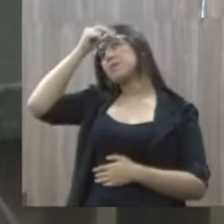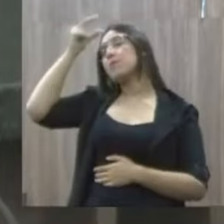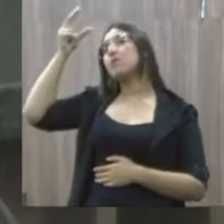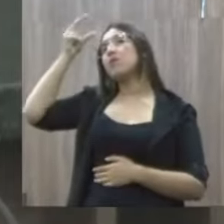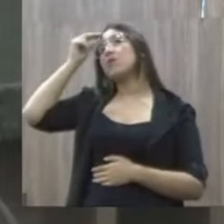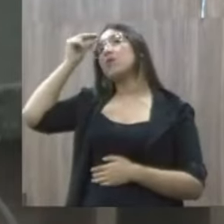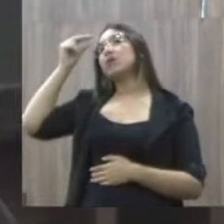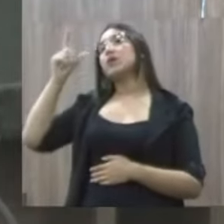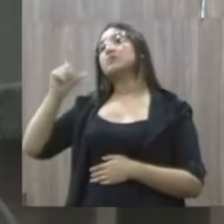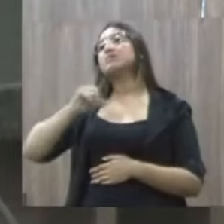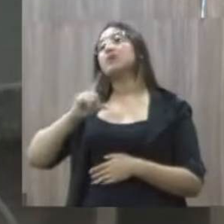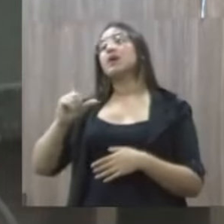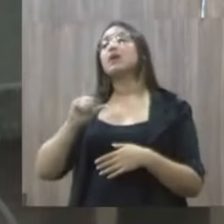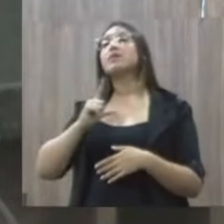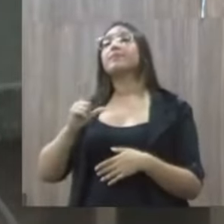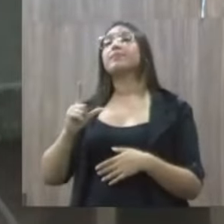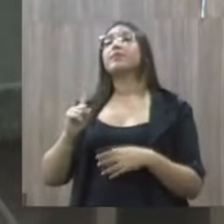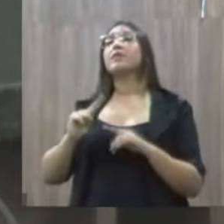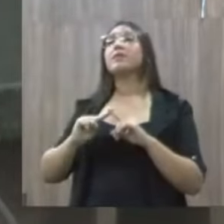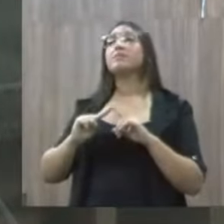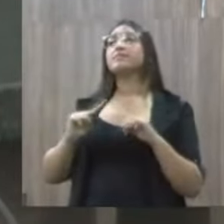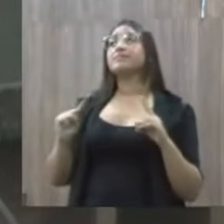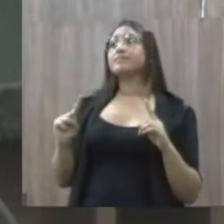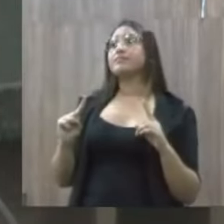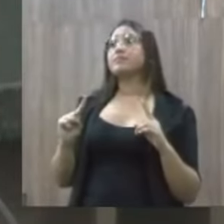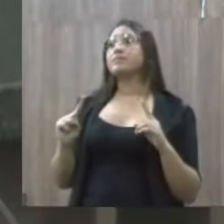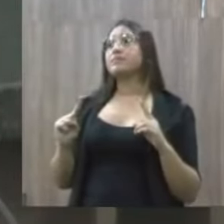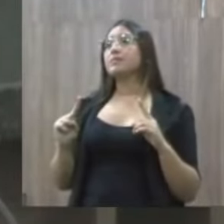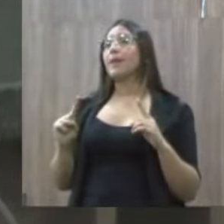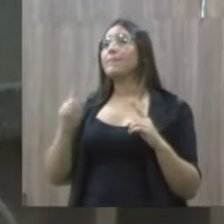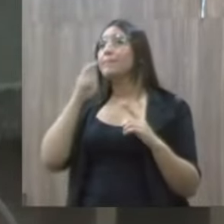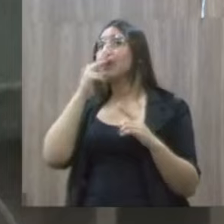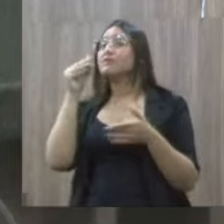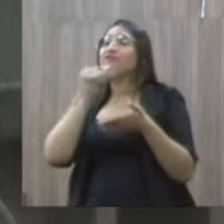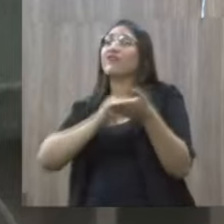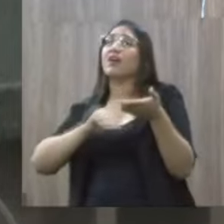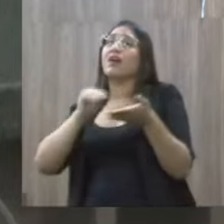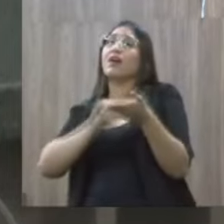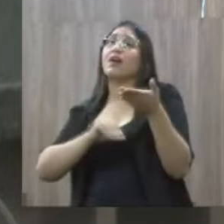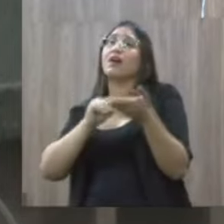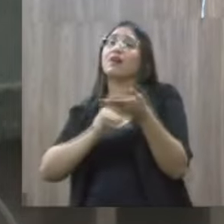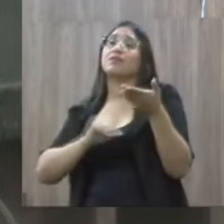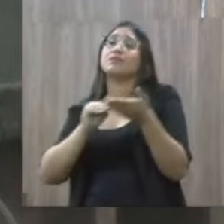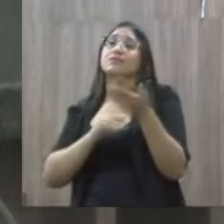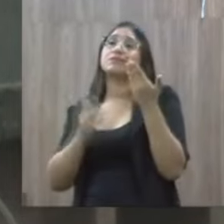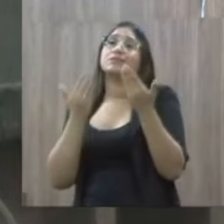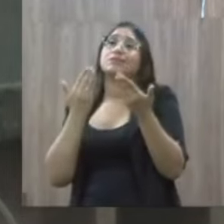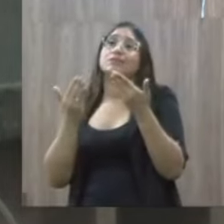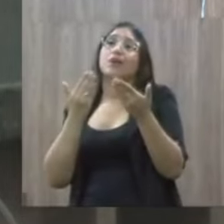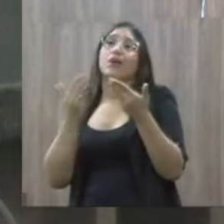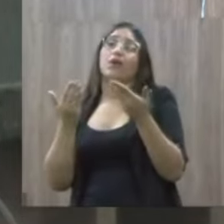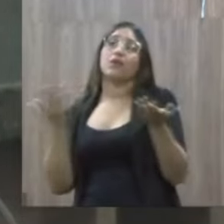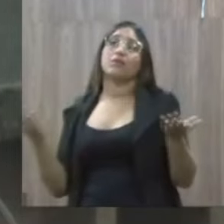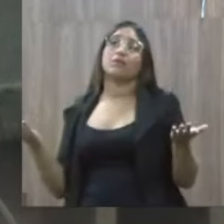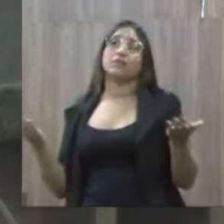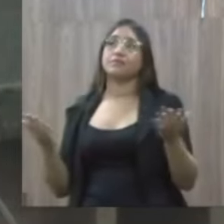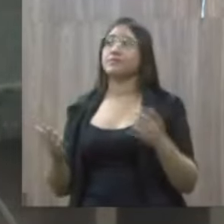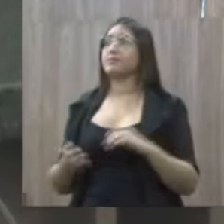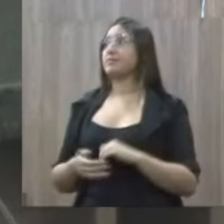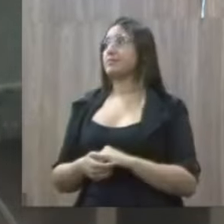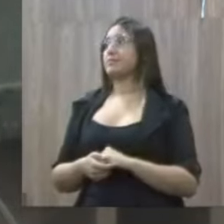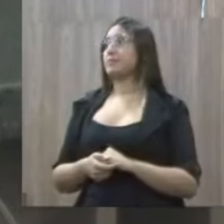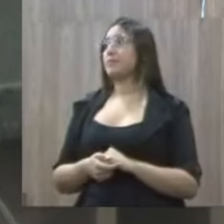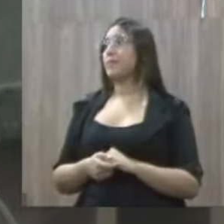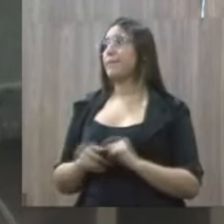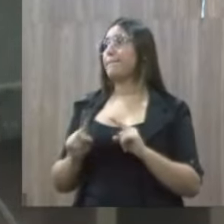disponíveis, e muitas eu acredito que estão em deficiência no atendimento às pessoas, mas também é importante